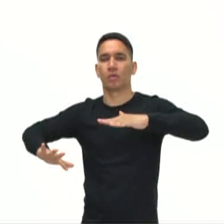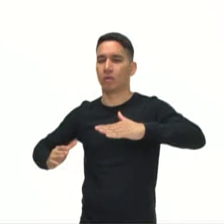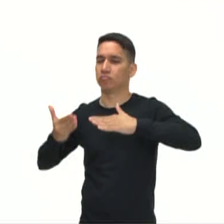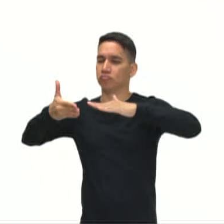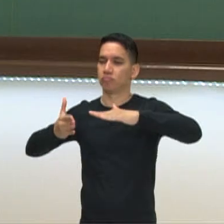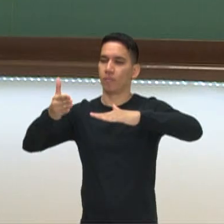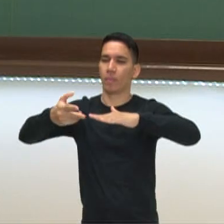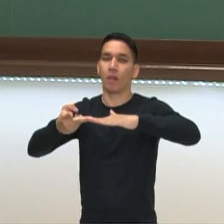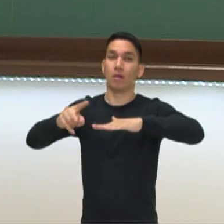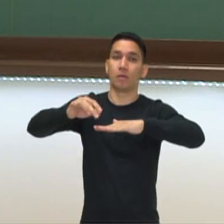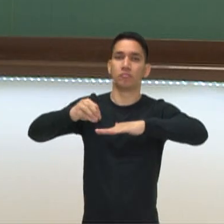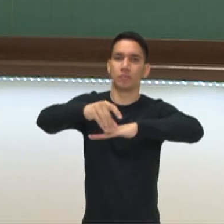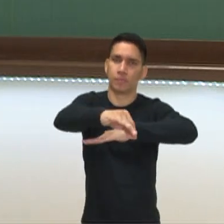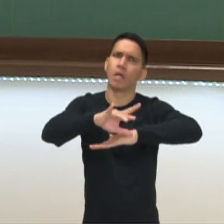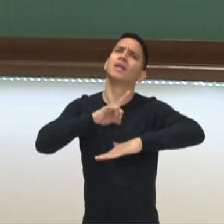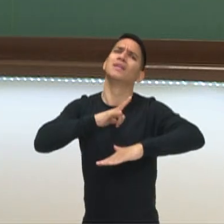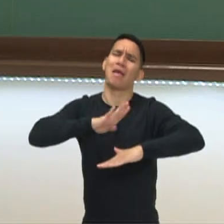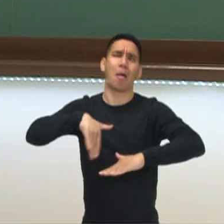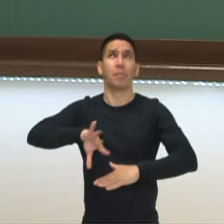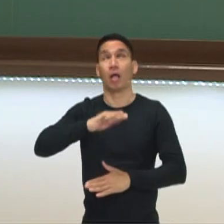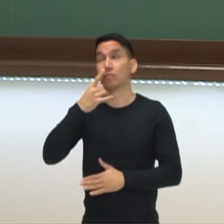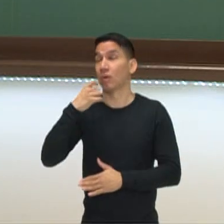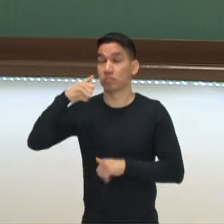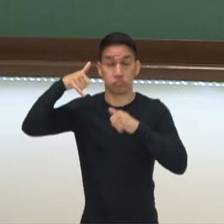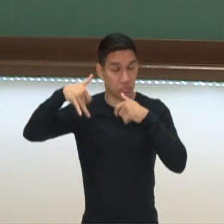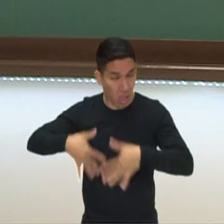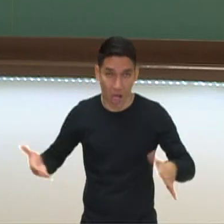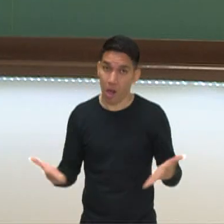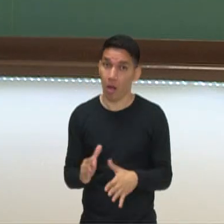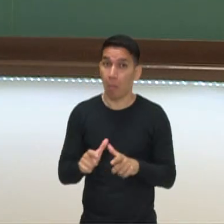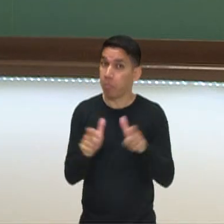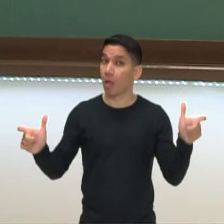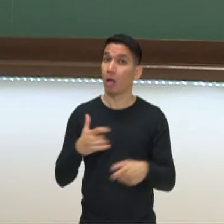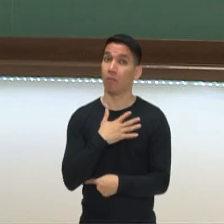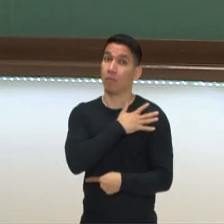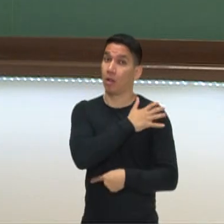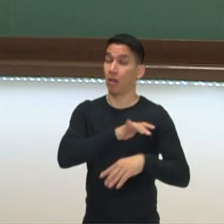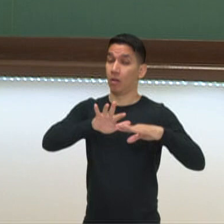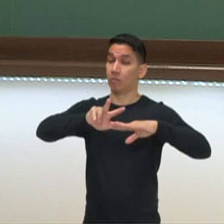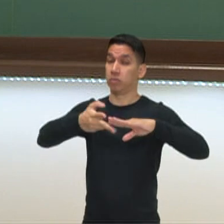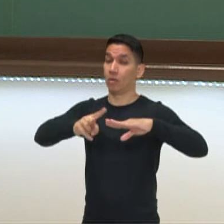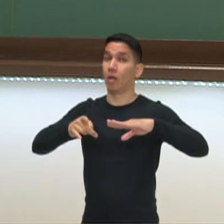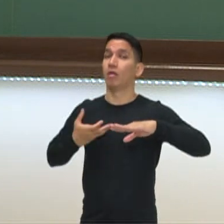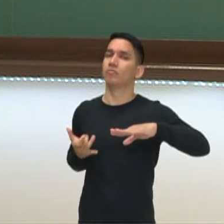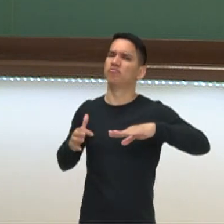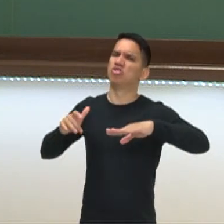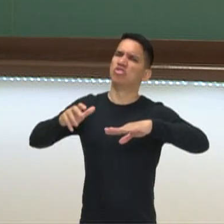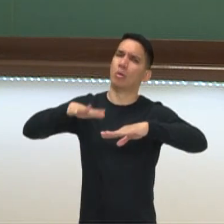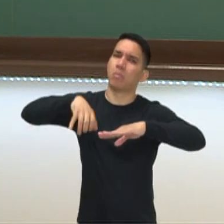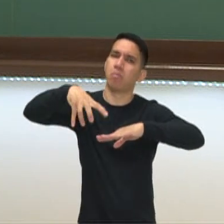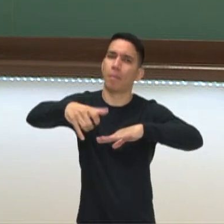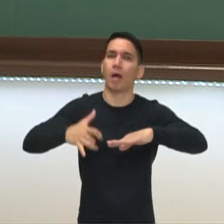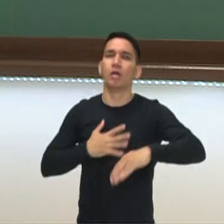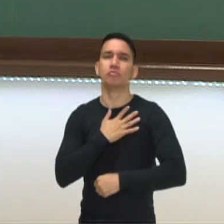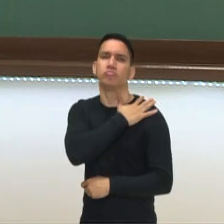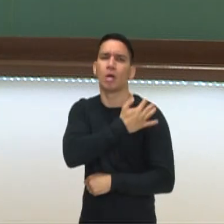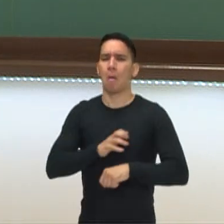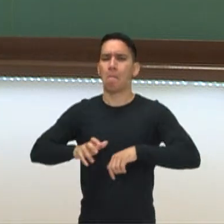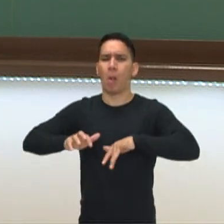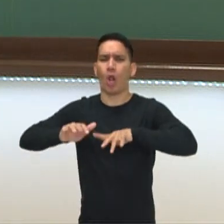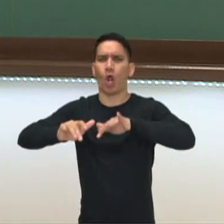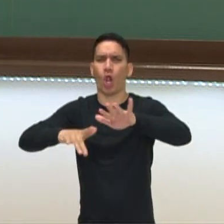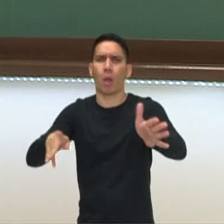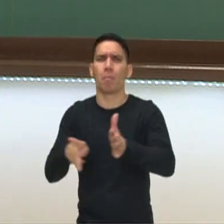falamos da maior batalha de tanque, a mais sangrenta guerra, agora a maior operação de desembarque anfíbio. Isso é, de você levar soldados a desembarcarem